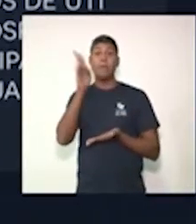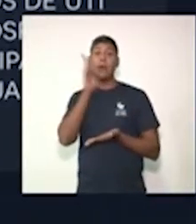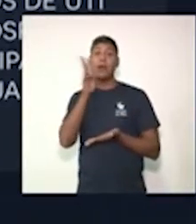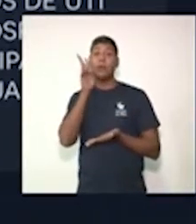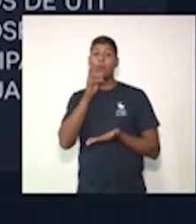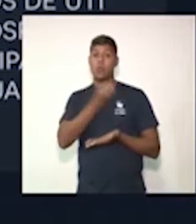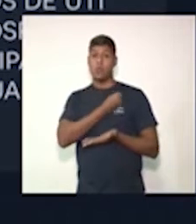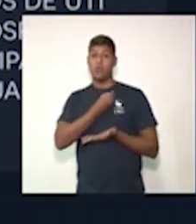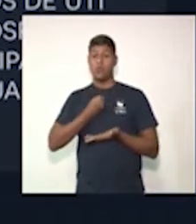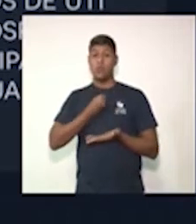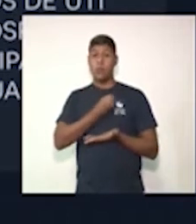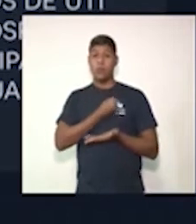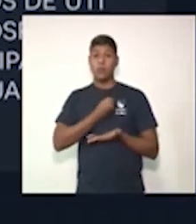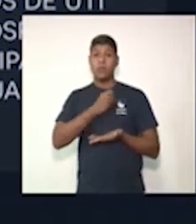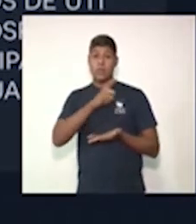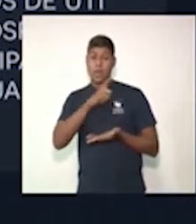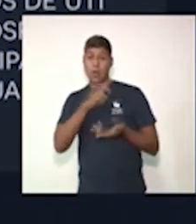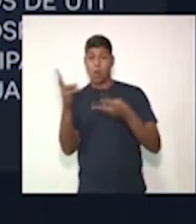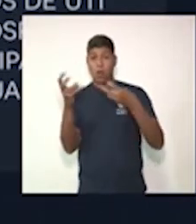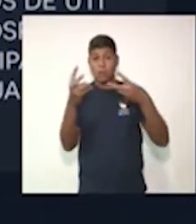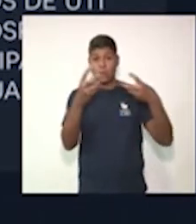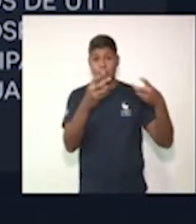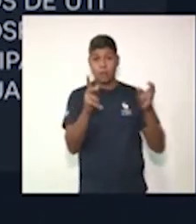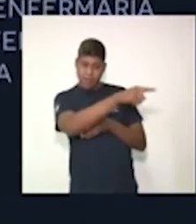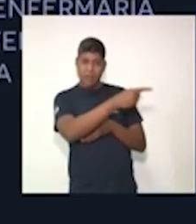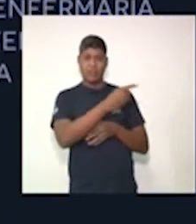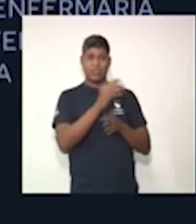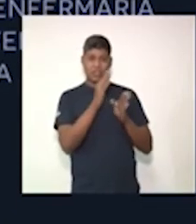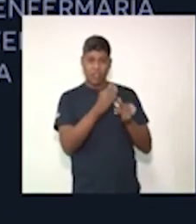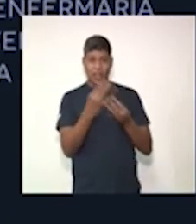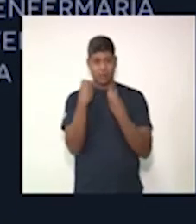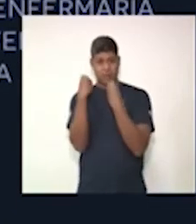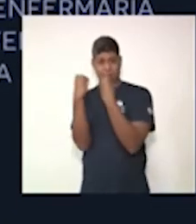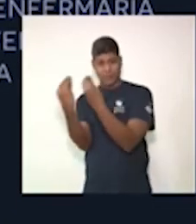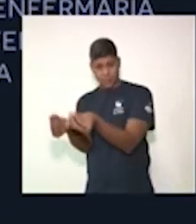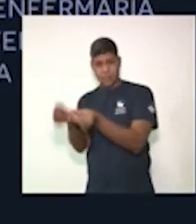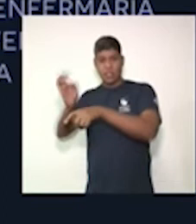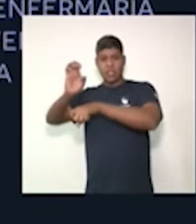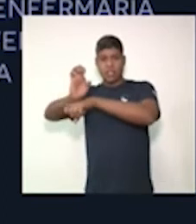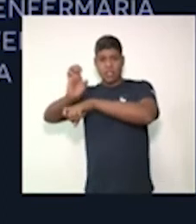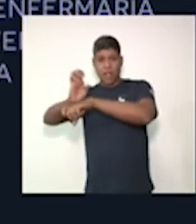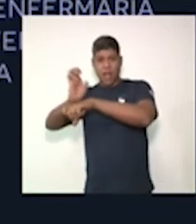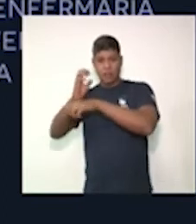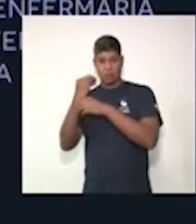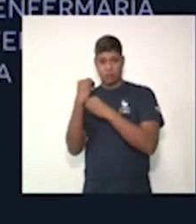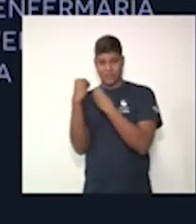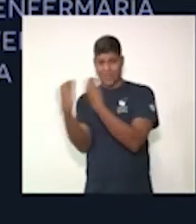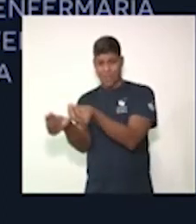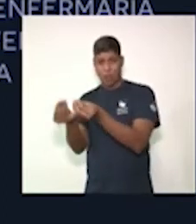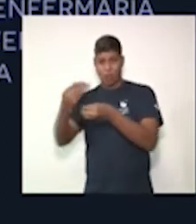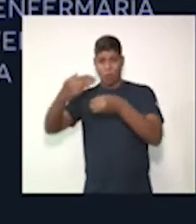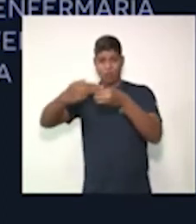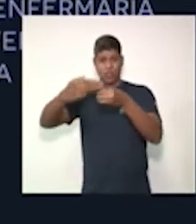o número que a gente tem observado aqui na cidade. Excedida pelo Estado ao município